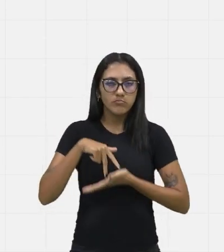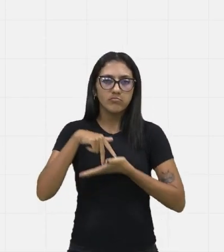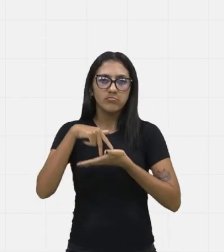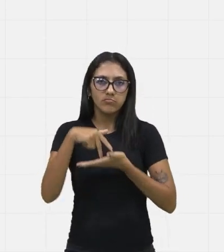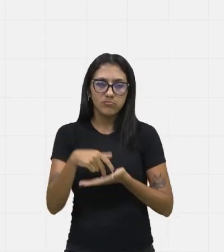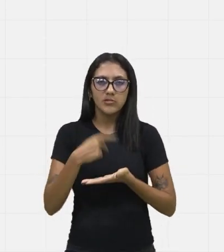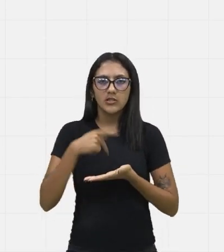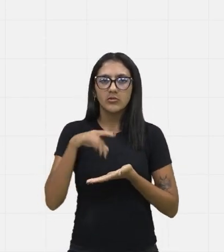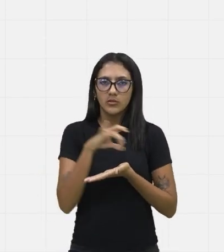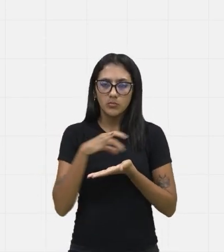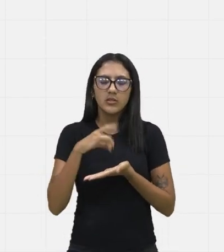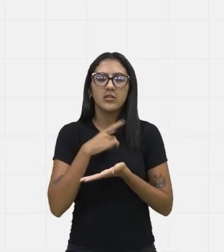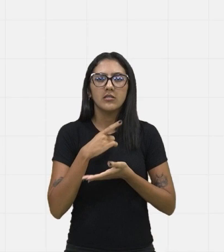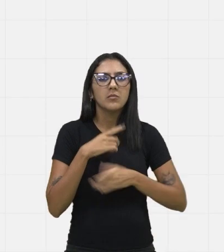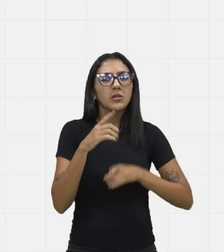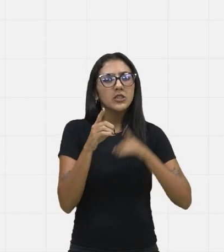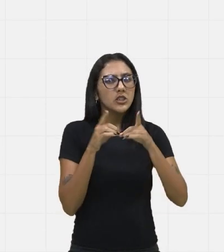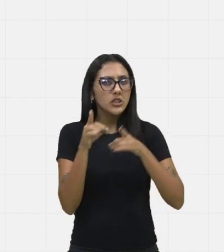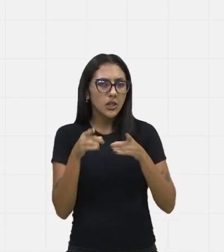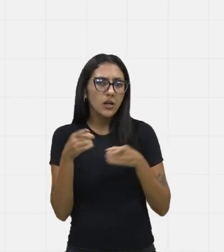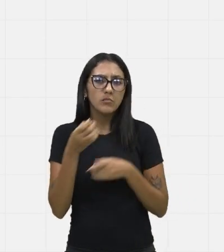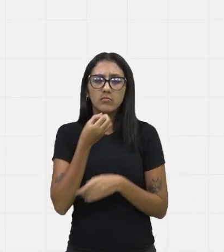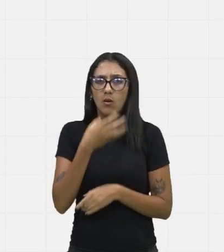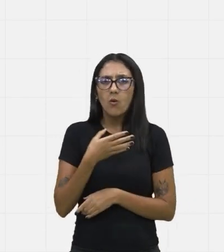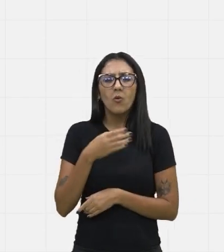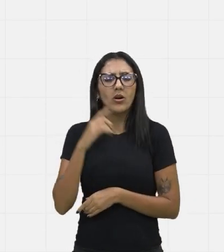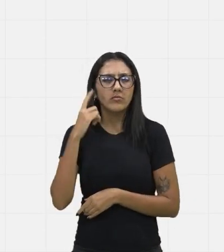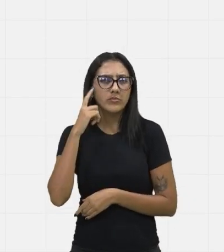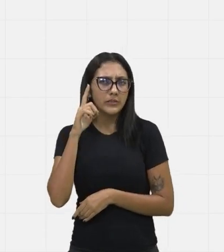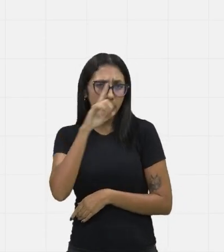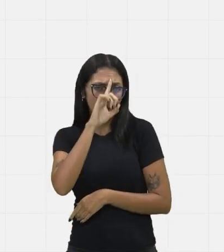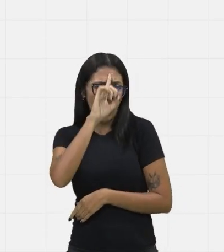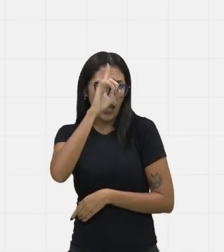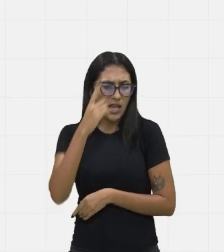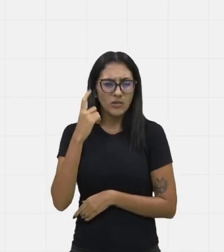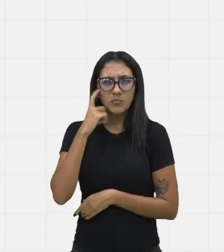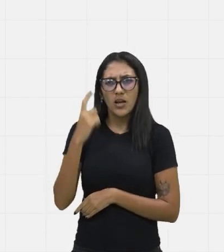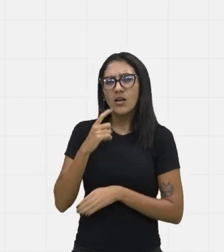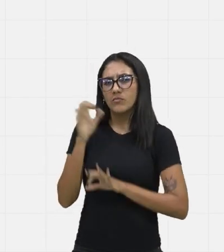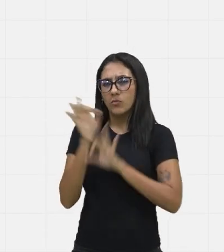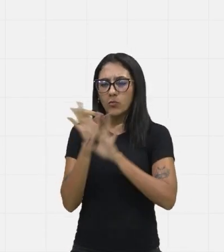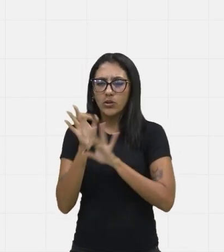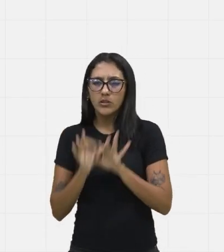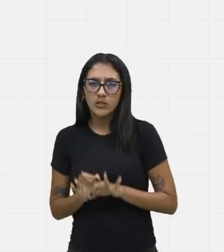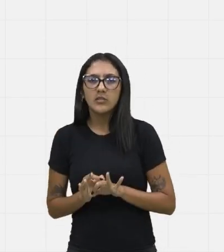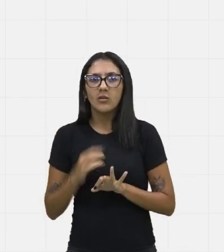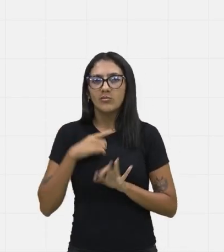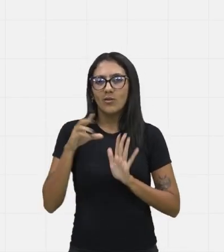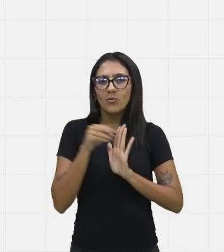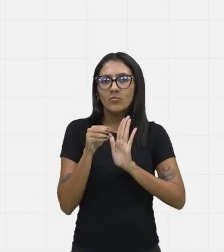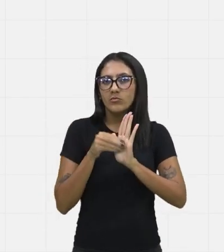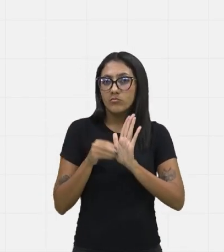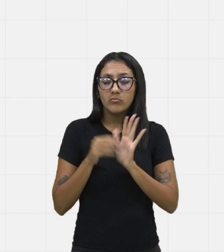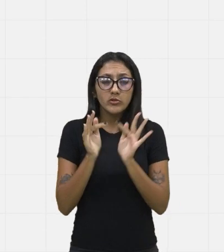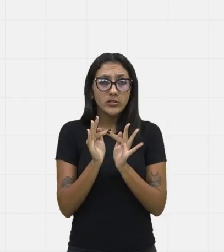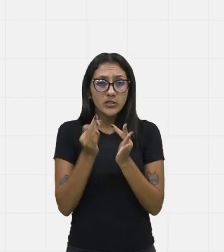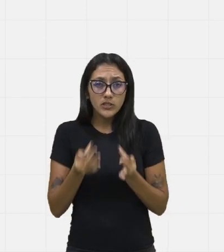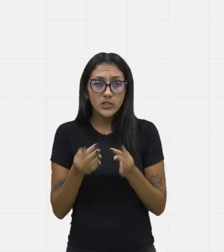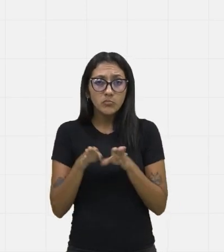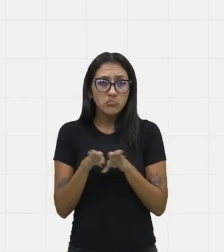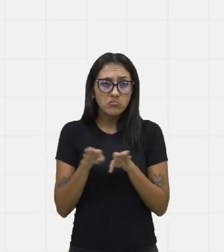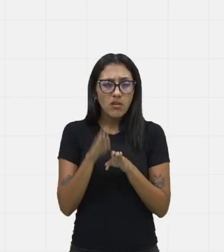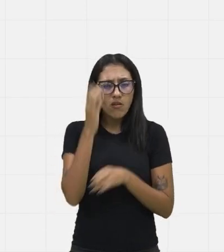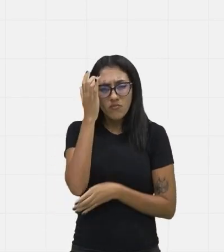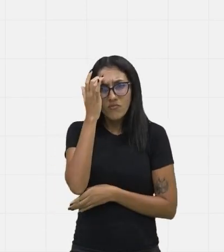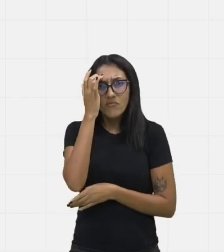aulas mais dinâmicas possíveis para chamar a atenção do aluno, para tornar o conteúdo mais simplificado, mais palatável para o